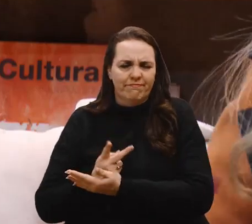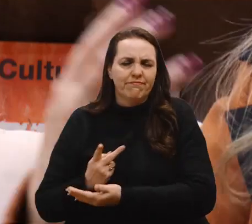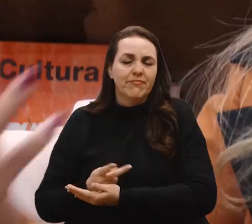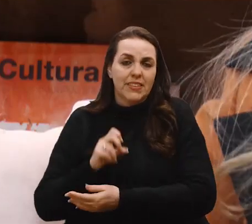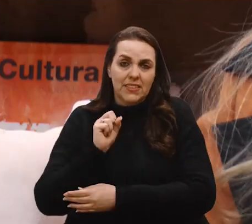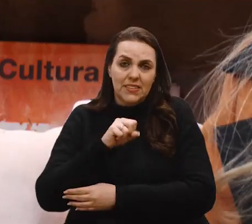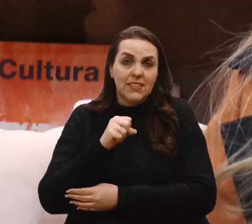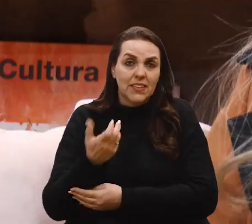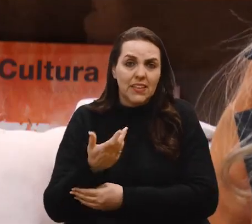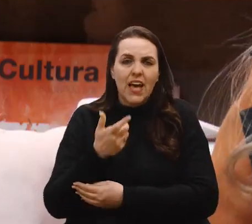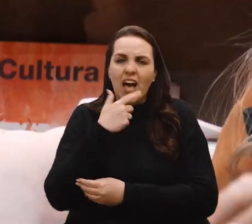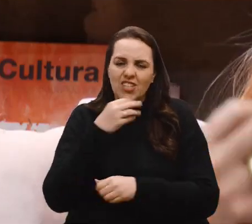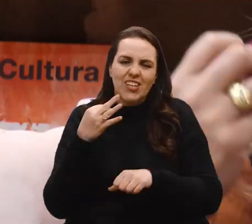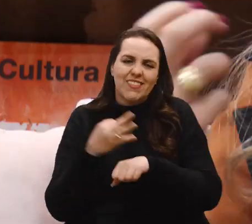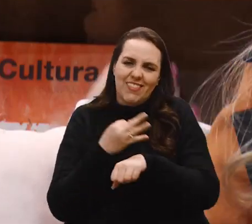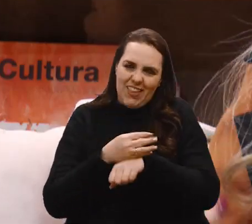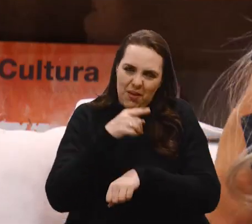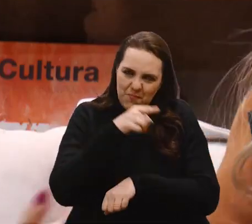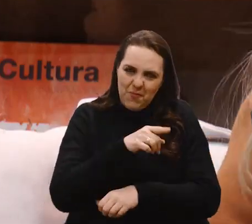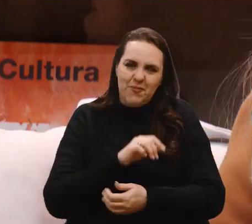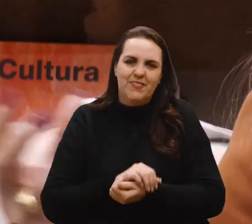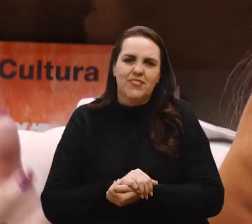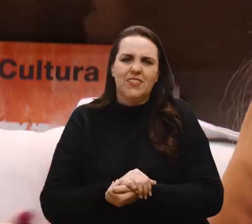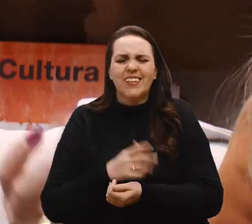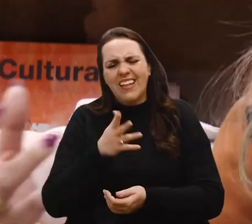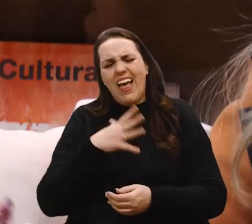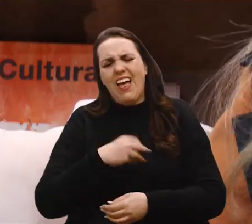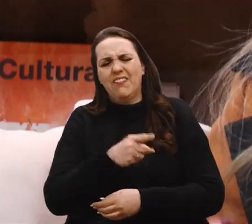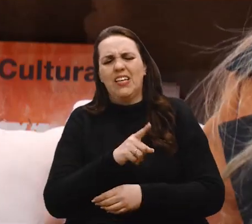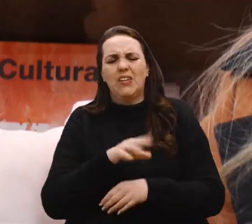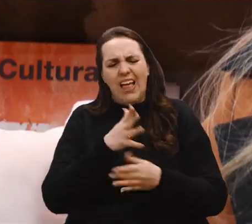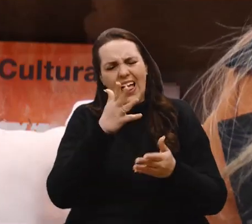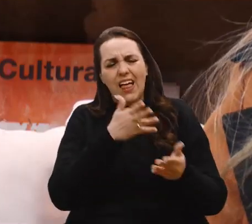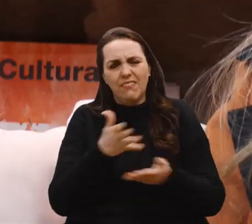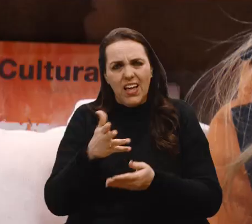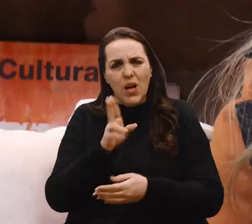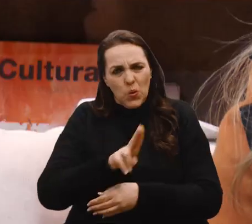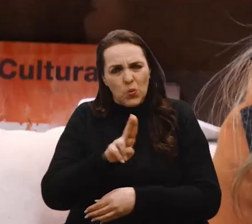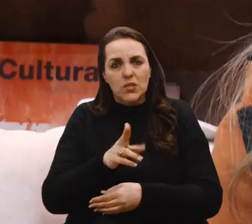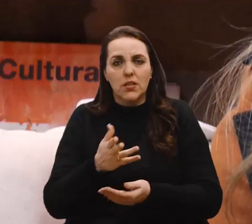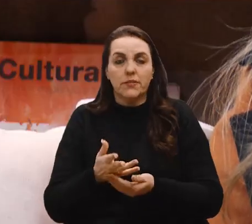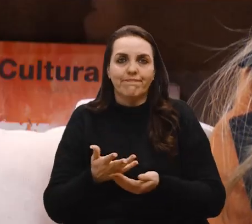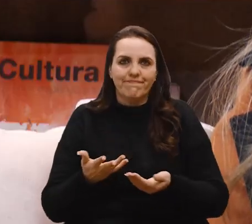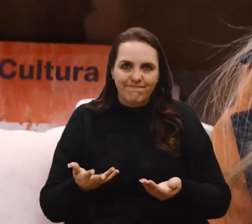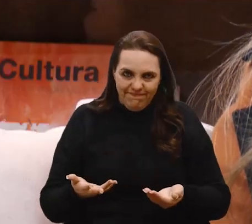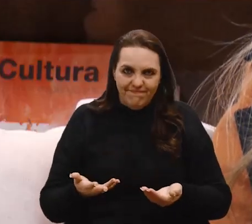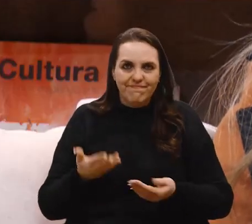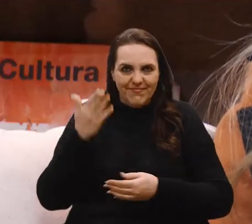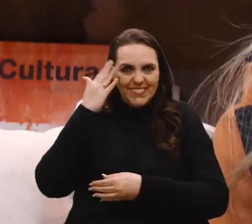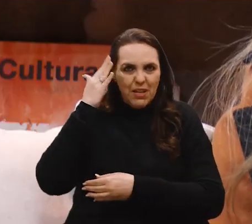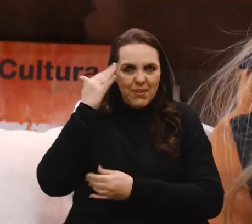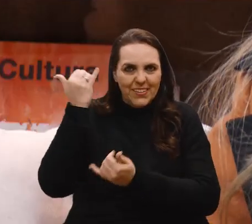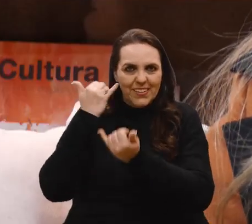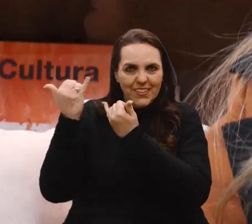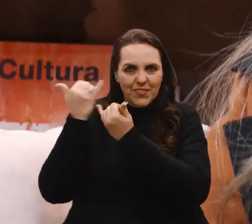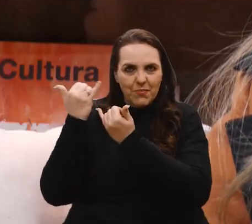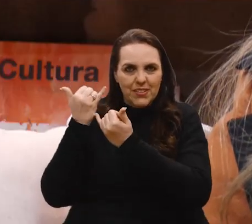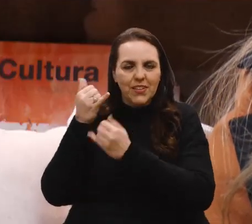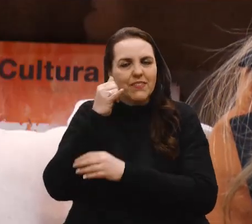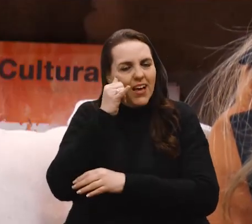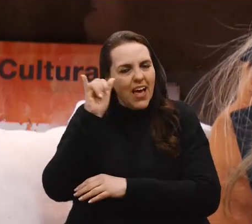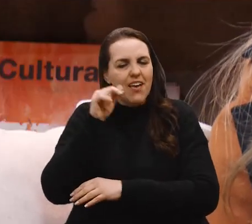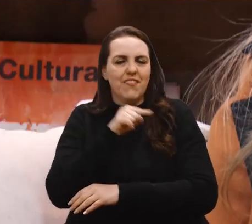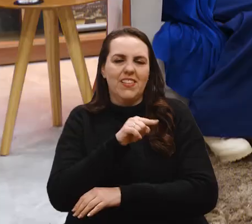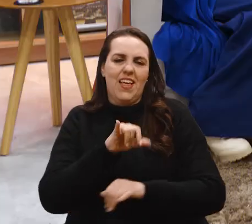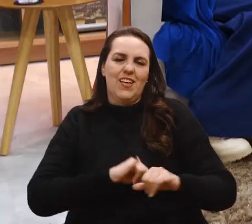era teimosia, que era, sabe? Ai, filho, mas que coisa, por que não usar? E sabendo disso, a gente vai evitar isso,